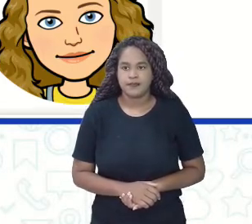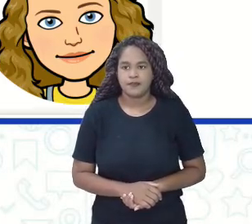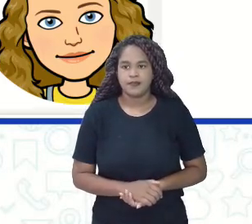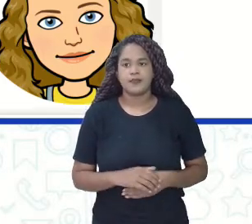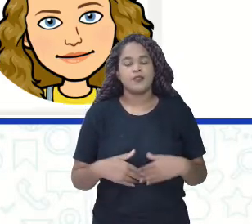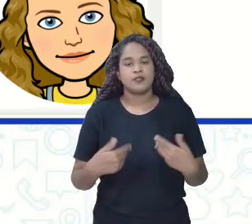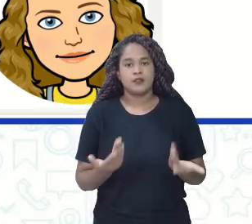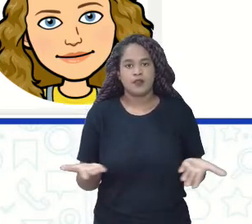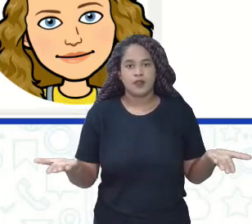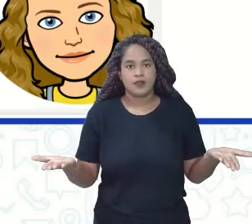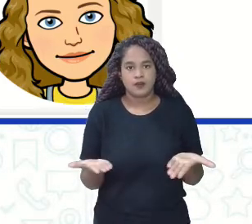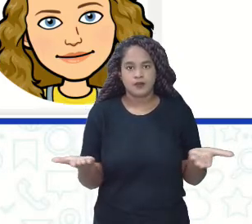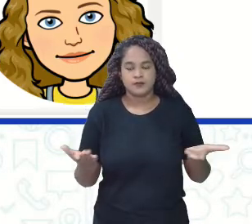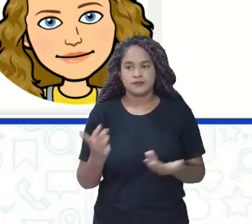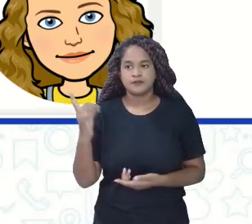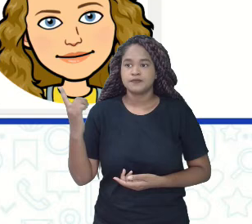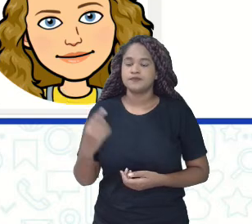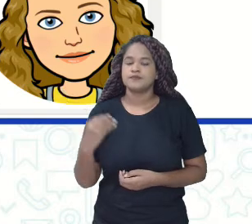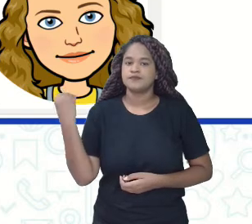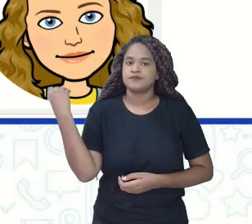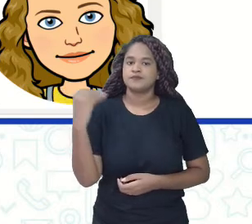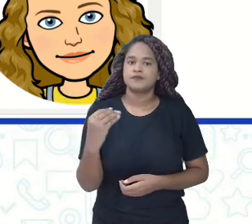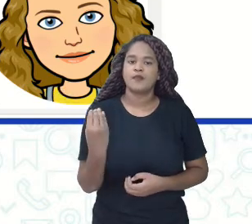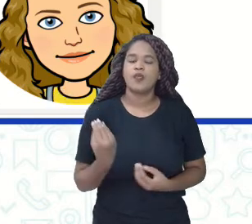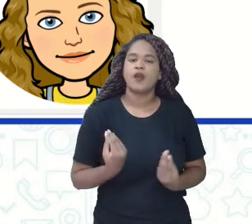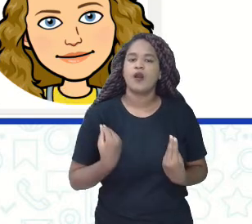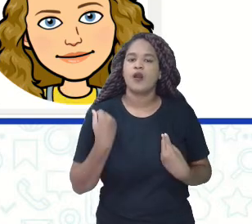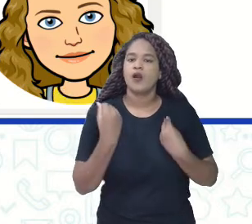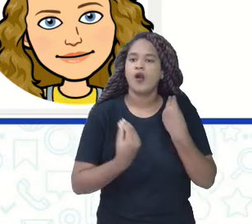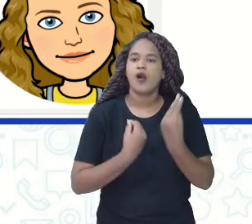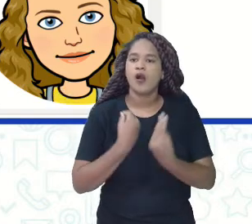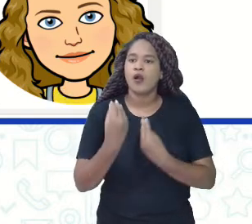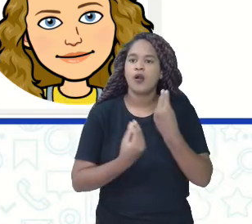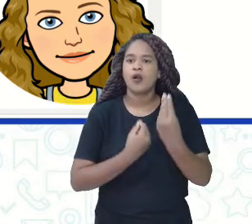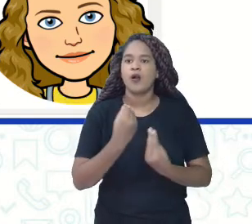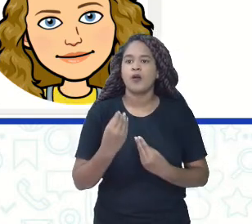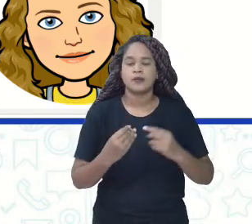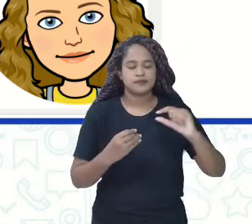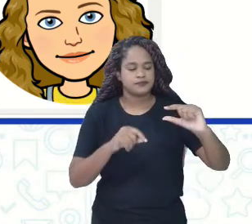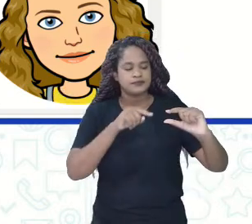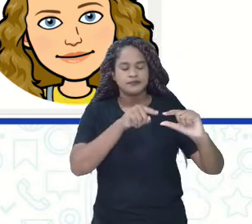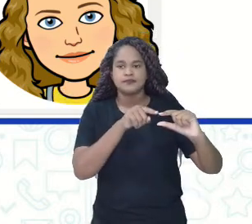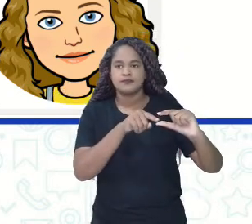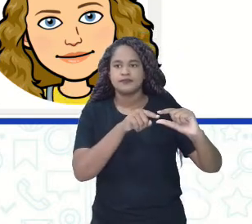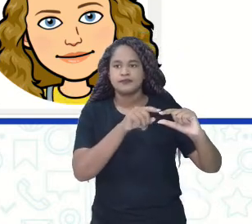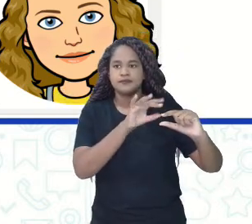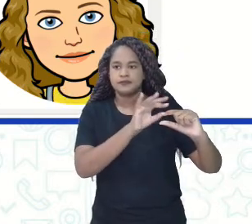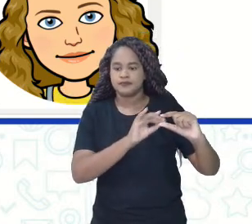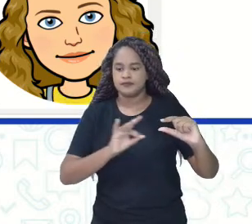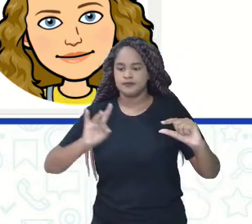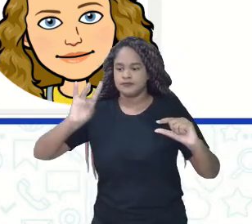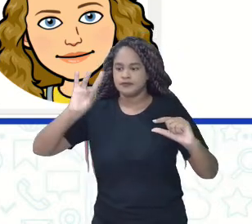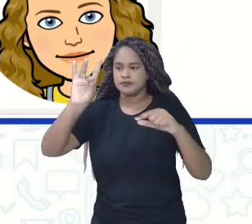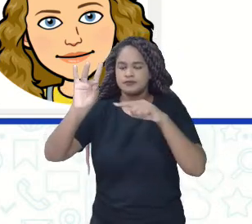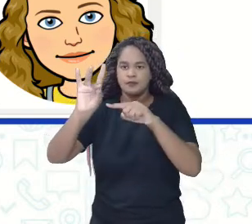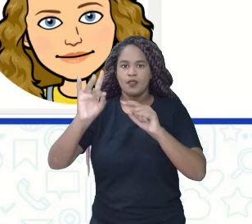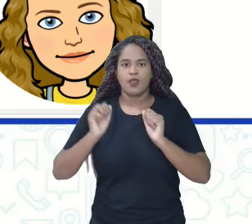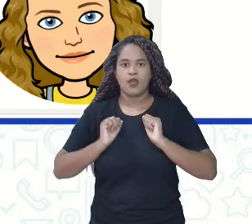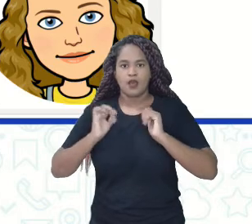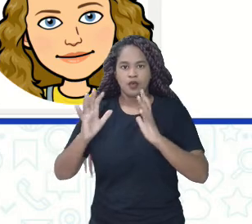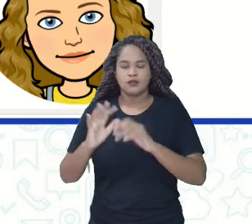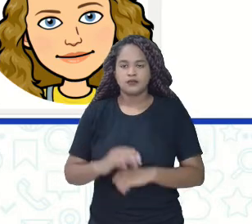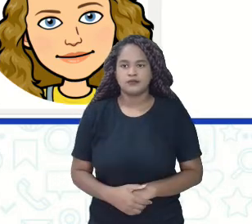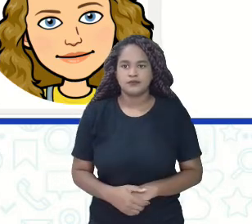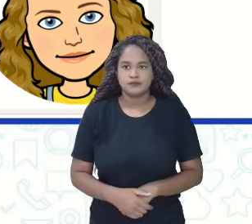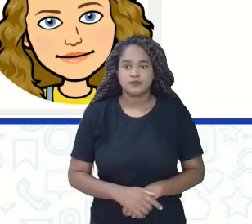nova ideia e colocar como que a gente pode inserir esse bloco aqui nessa próxima atitude. A ideia